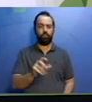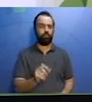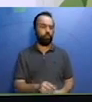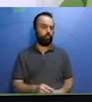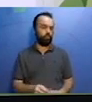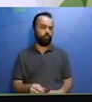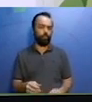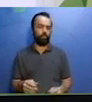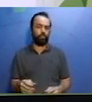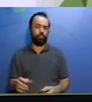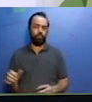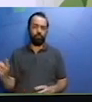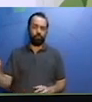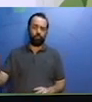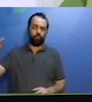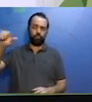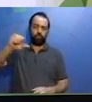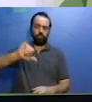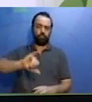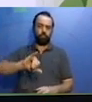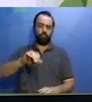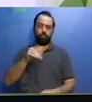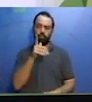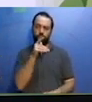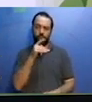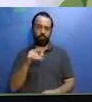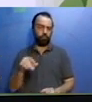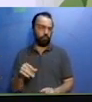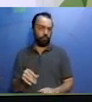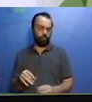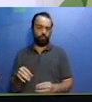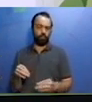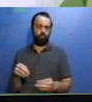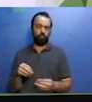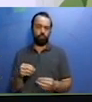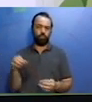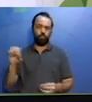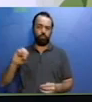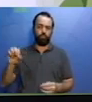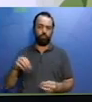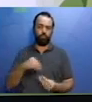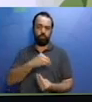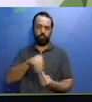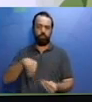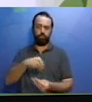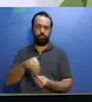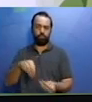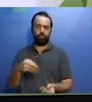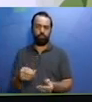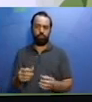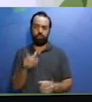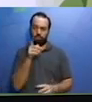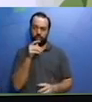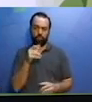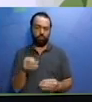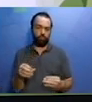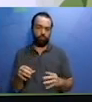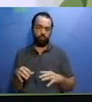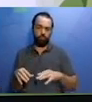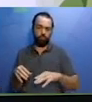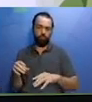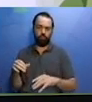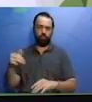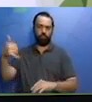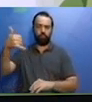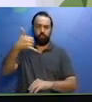na mistura. O sal, ele é solúvel em água, então ele forma uma mistura de água e sal, que é homogênea. E nós